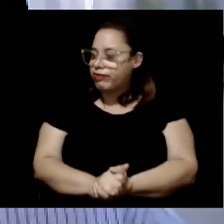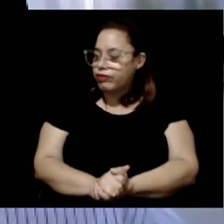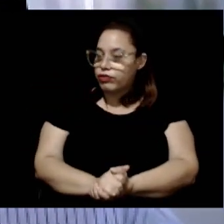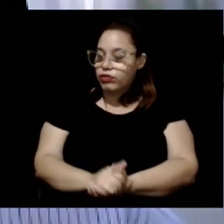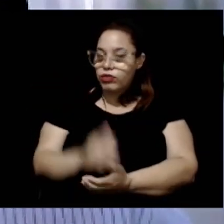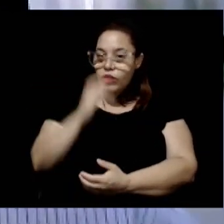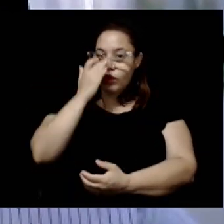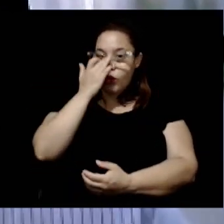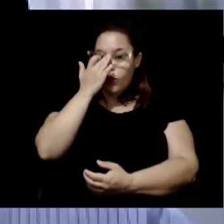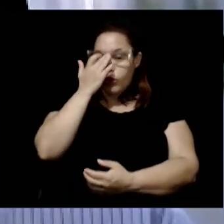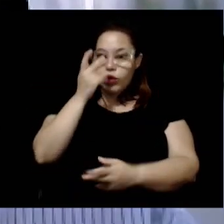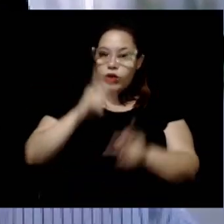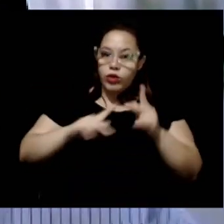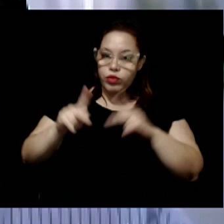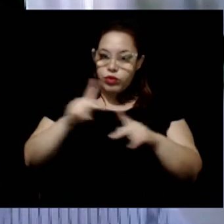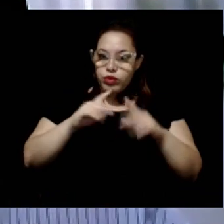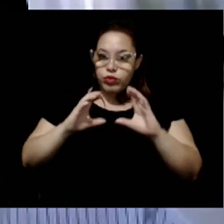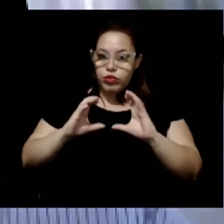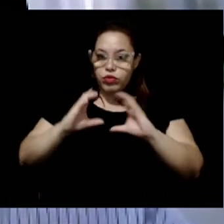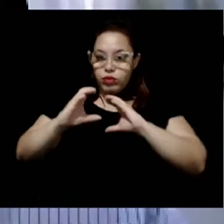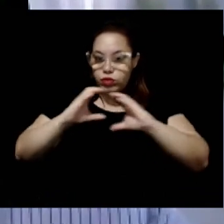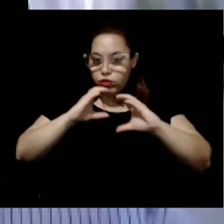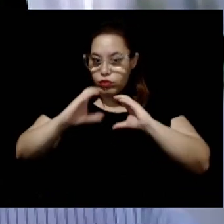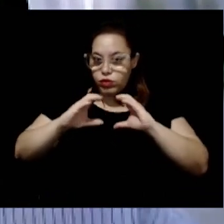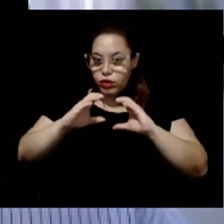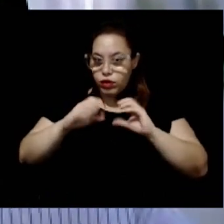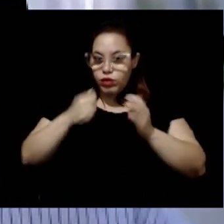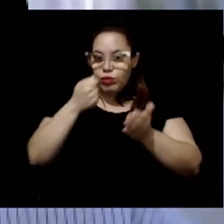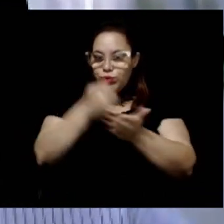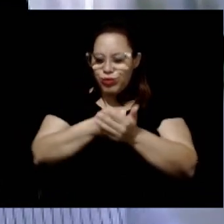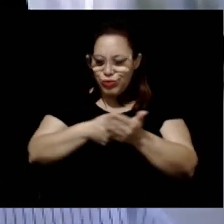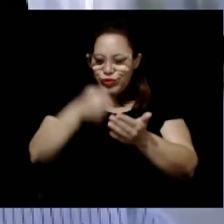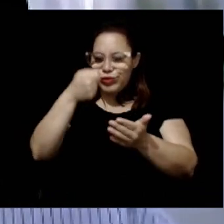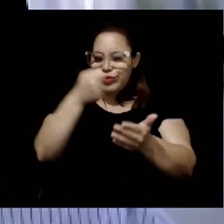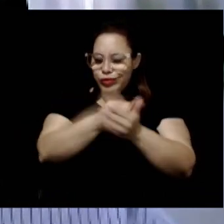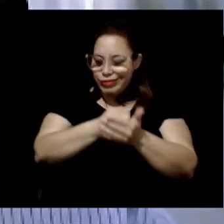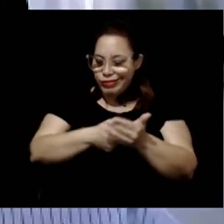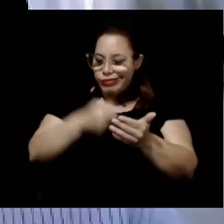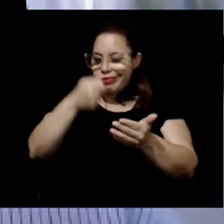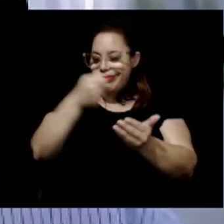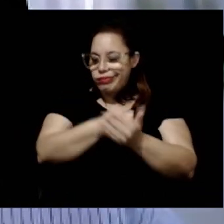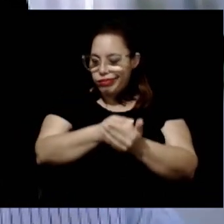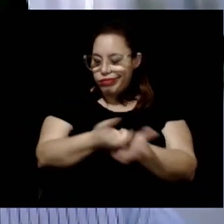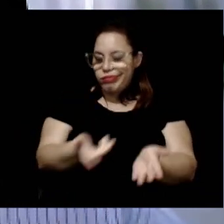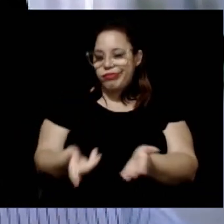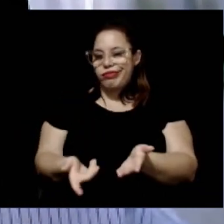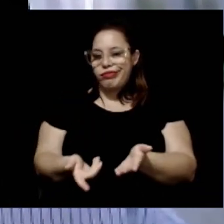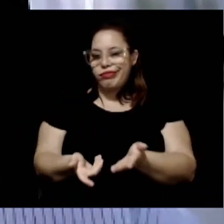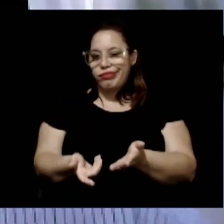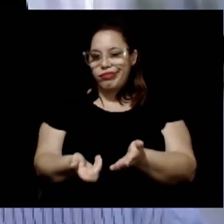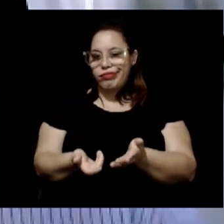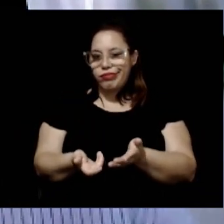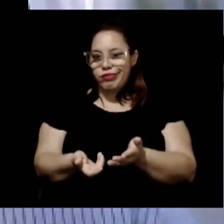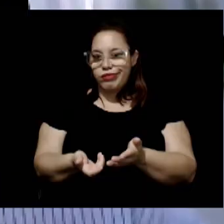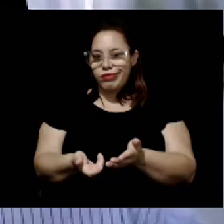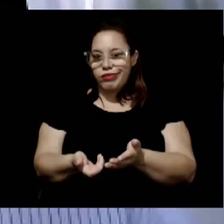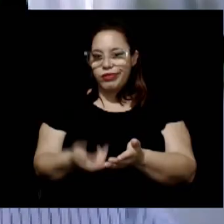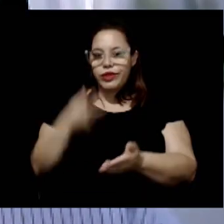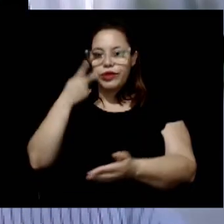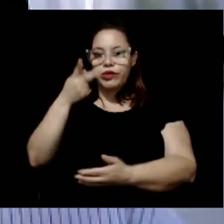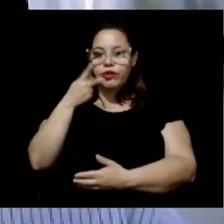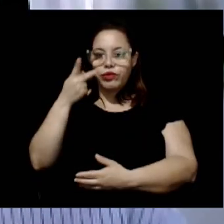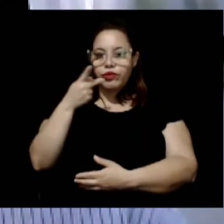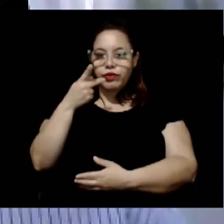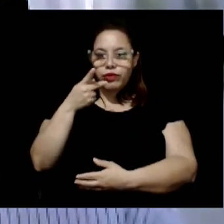de se comunicar que persistem ao longo do tempo. E é difícil mudar, né? Por exemplo, quando a gente fala assim, desgaste